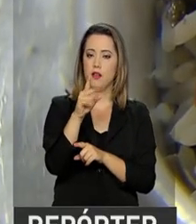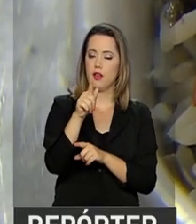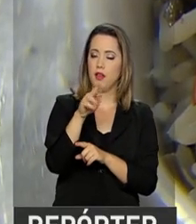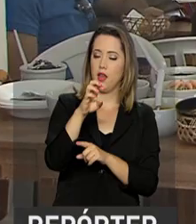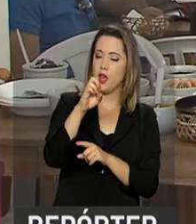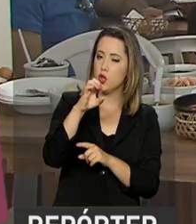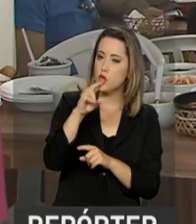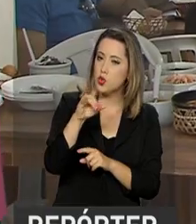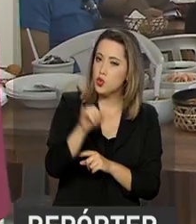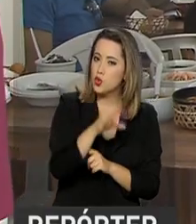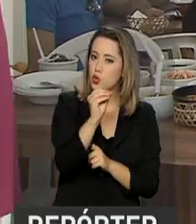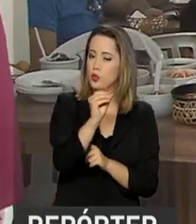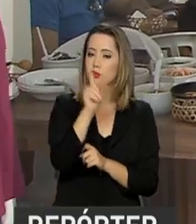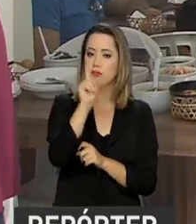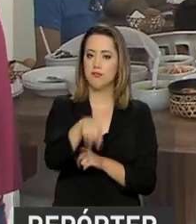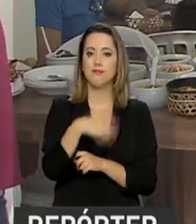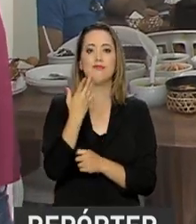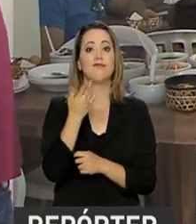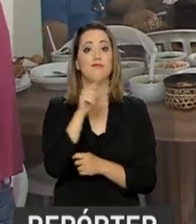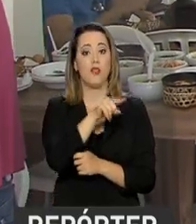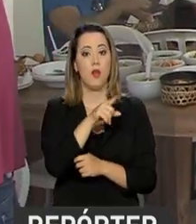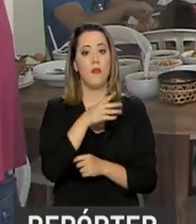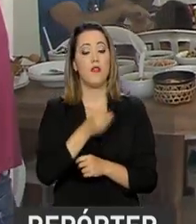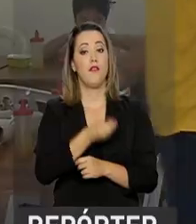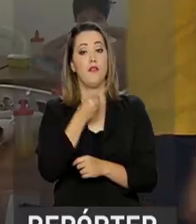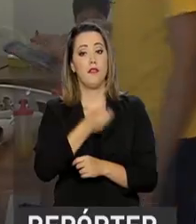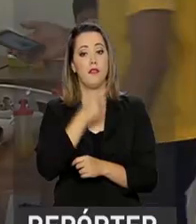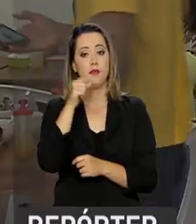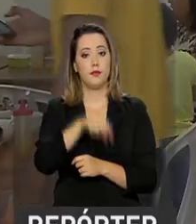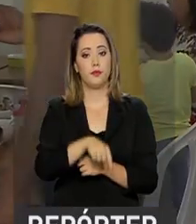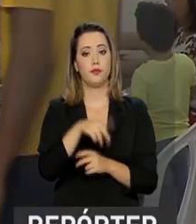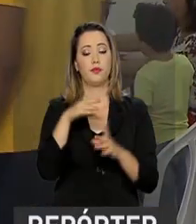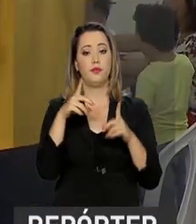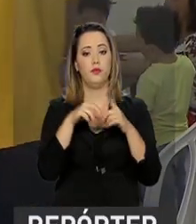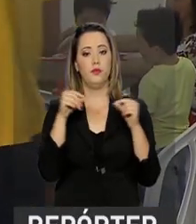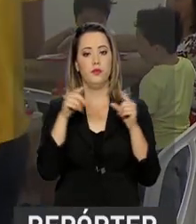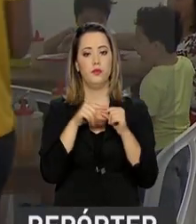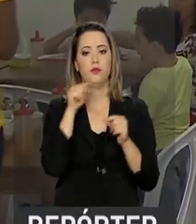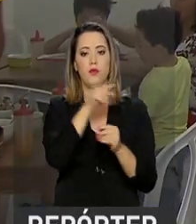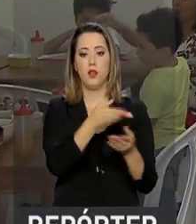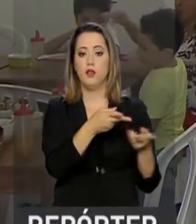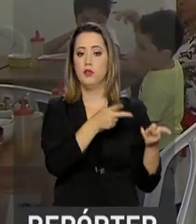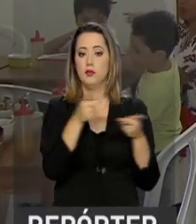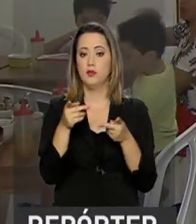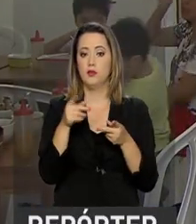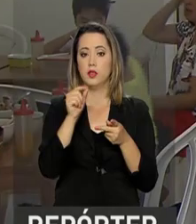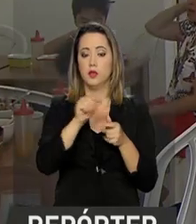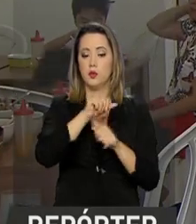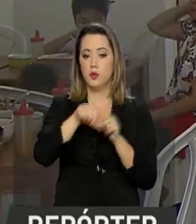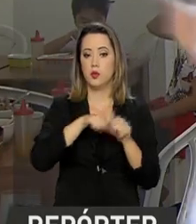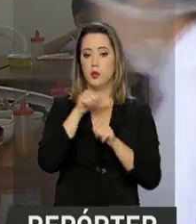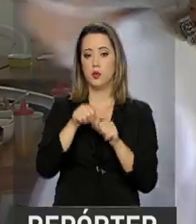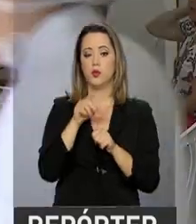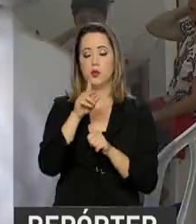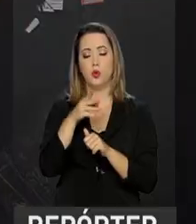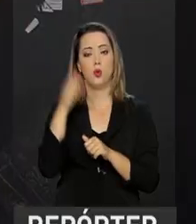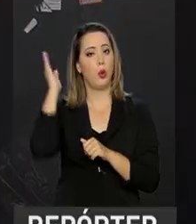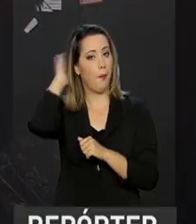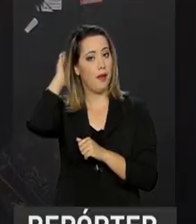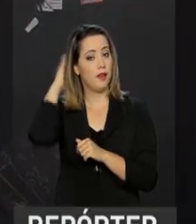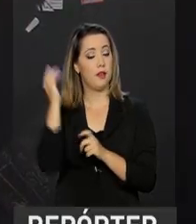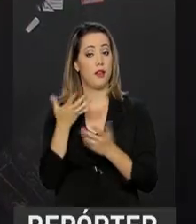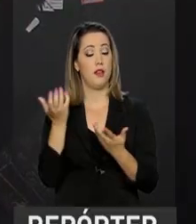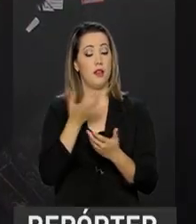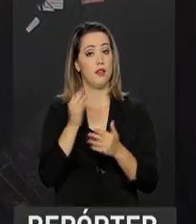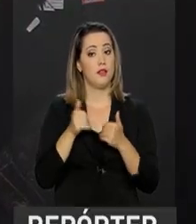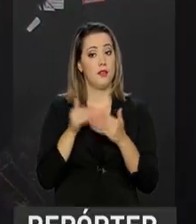paraense é a razão de existir deste restaurante em Brasília. O Adir veio do Pará há 3 anos e decidiu montar o negócio para